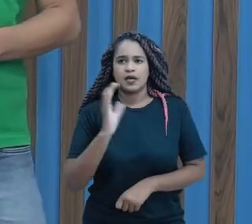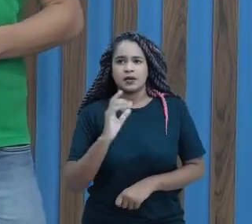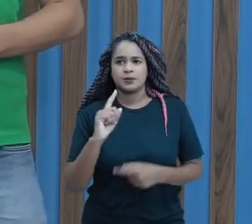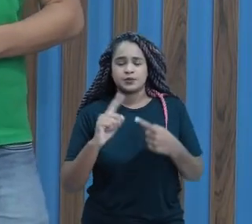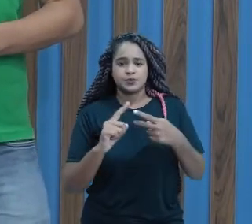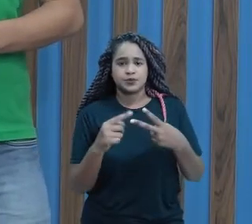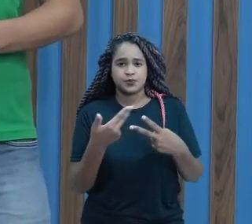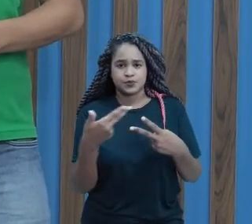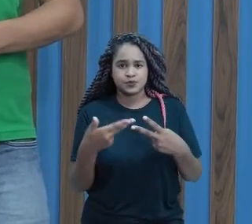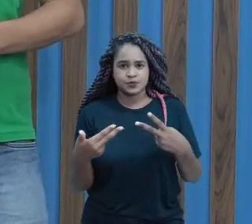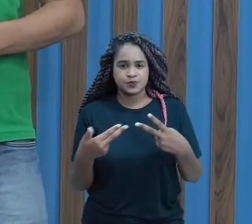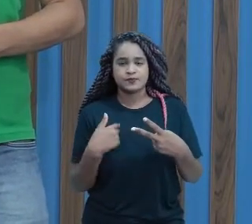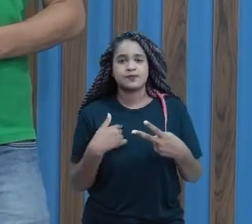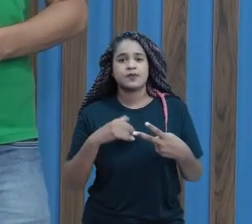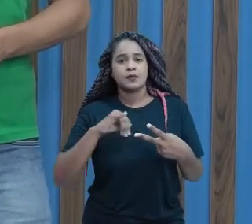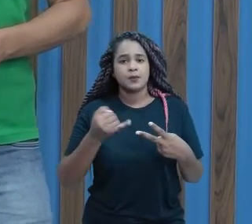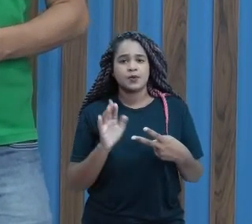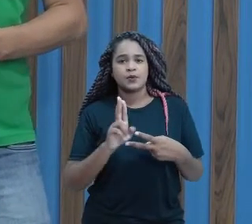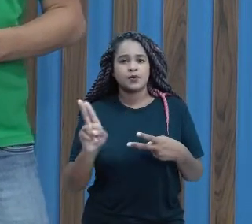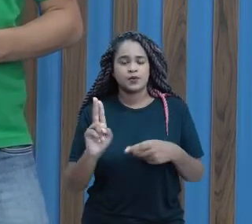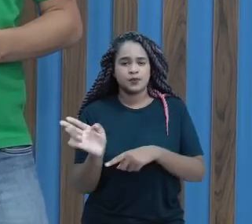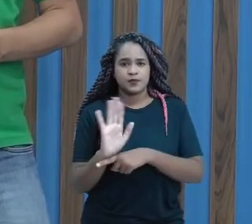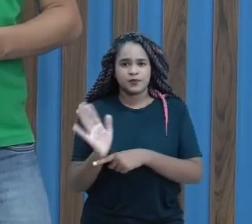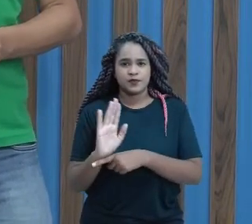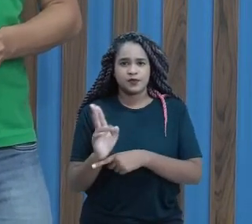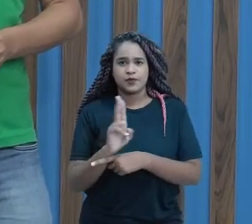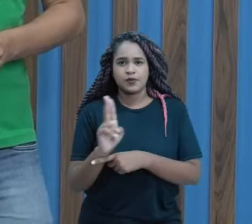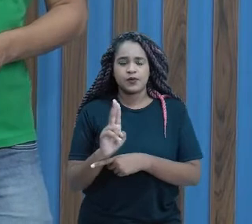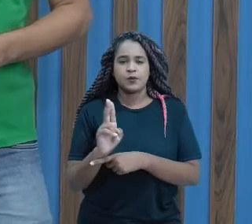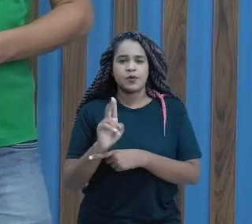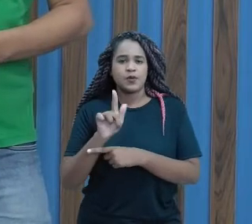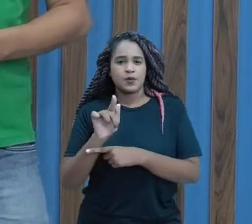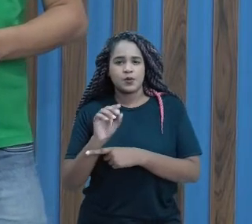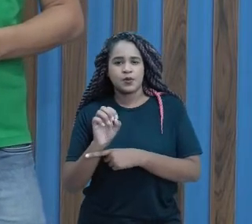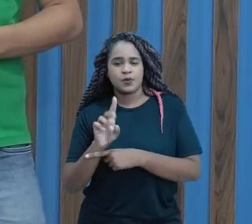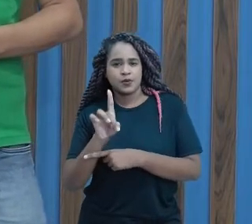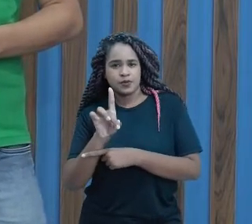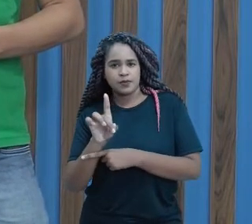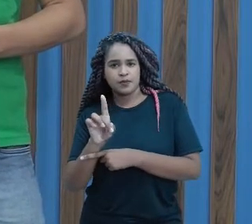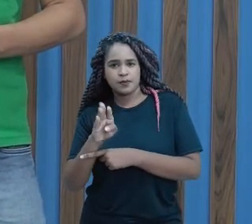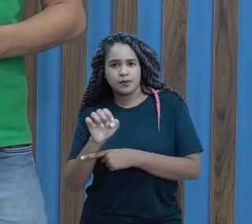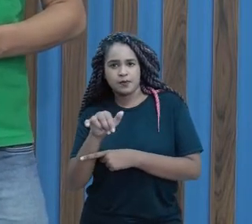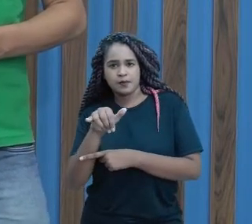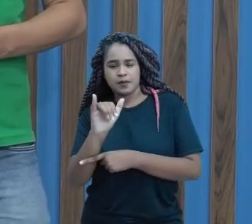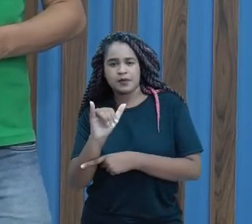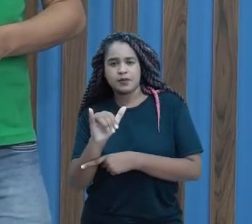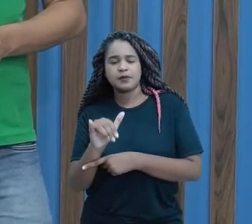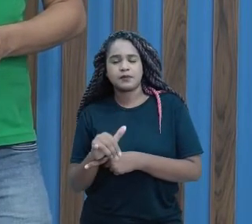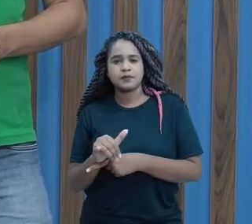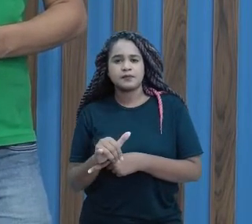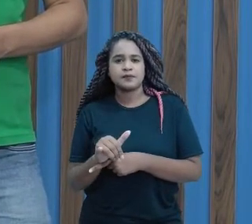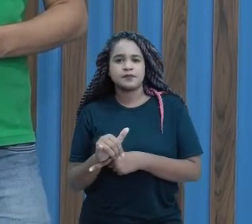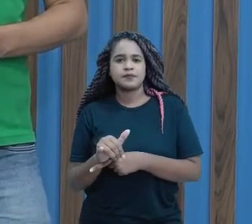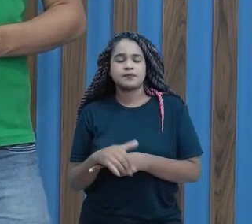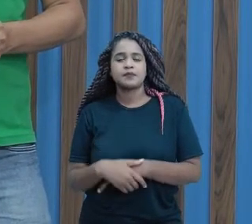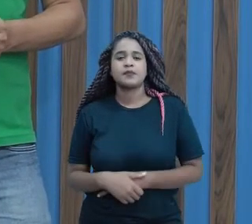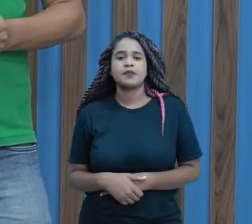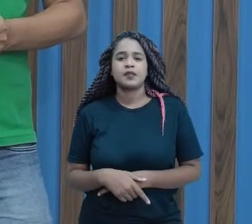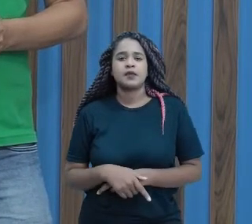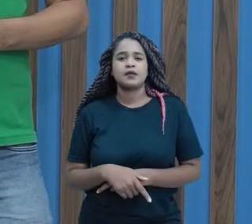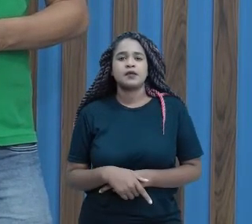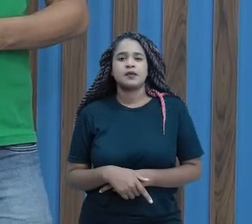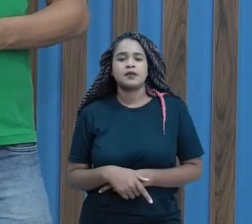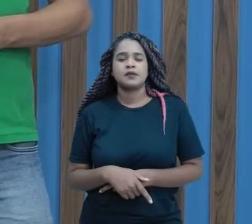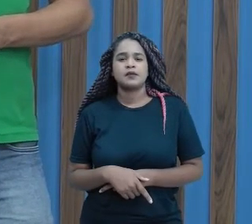seguinte. Eu vou aproveitar o nome de um filme, né, muito bonito, chamado Goodbye, né, Lenin. Né? Então,